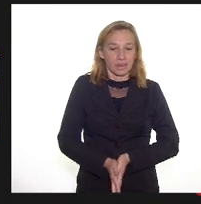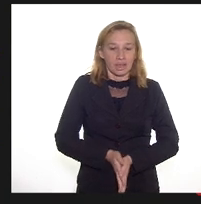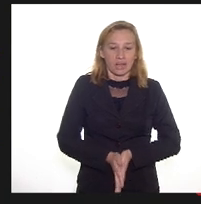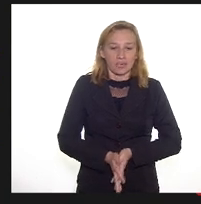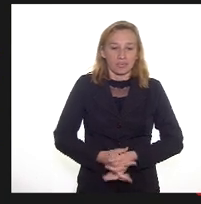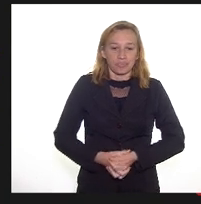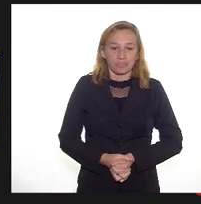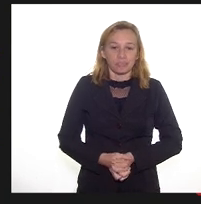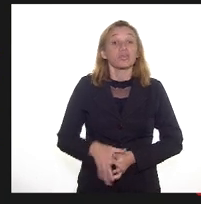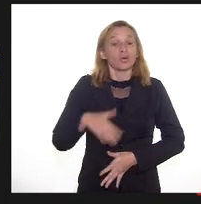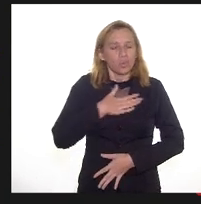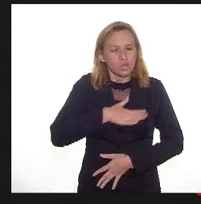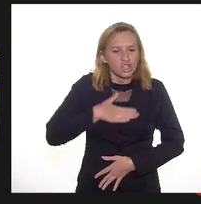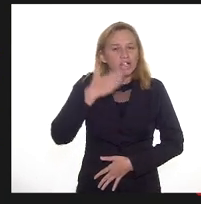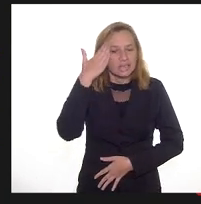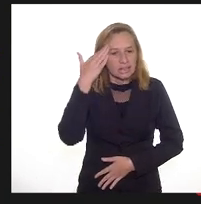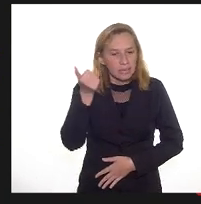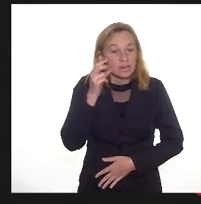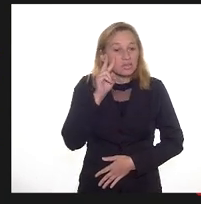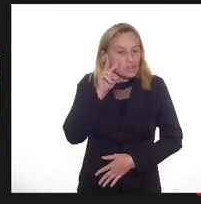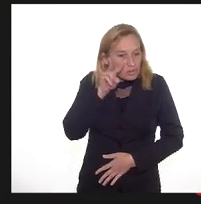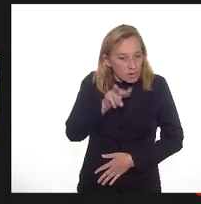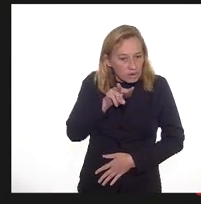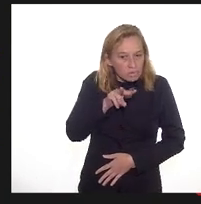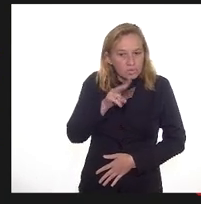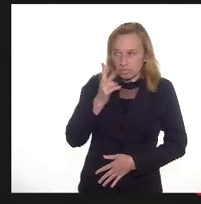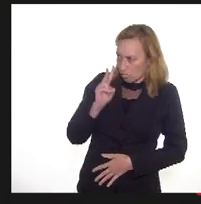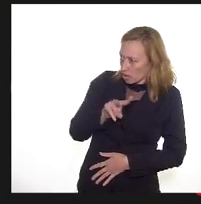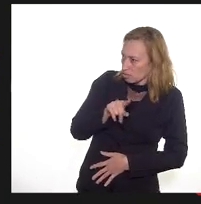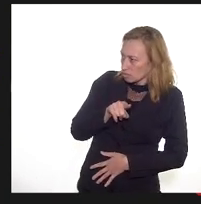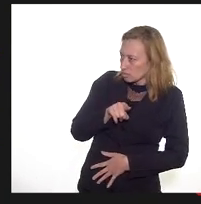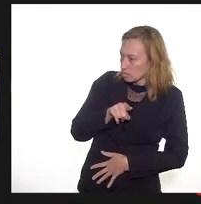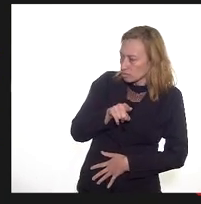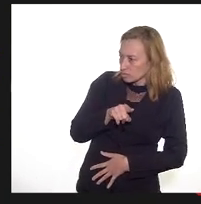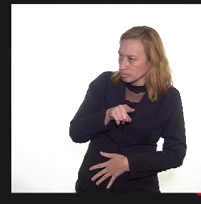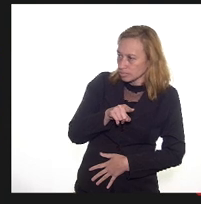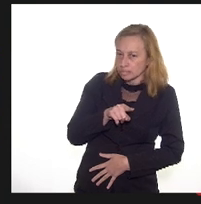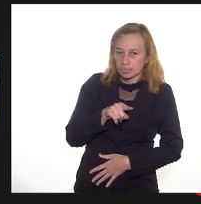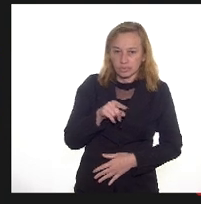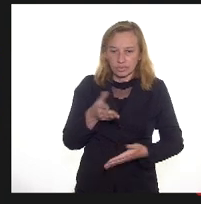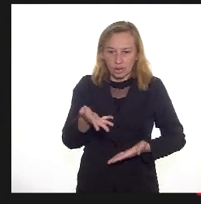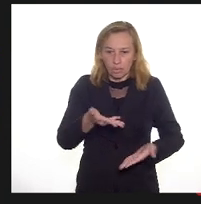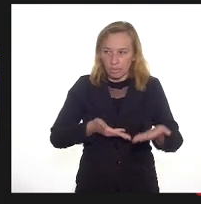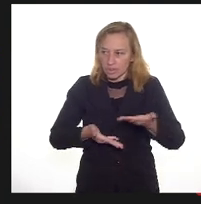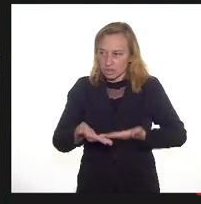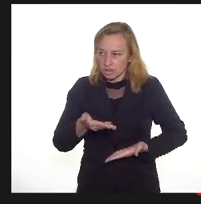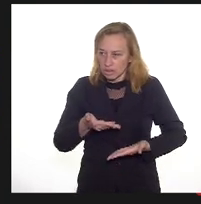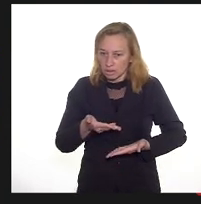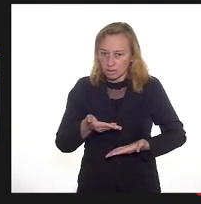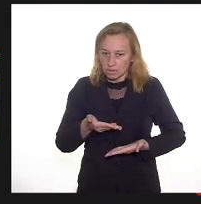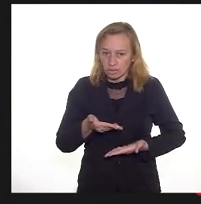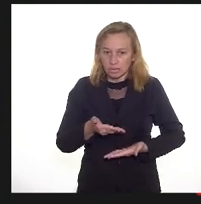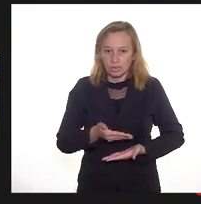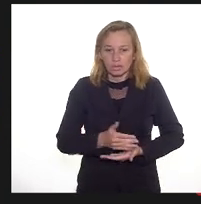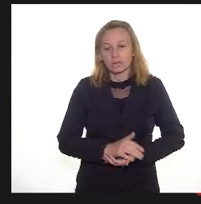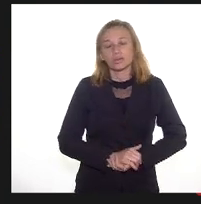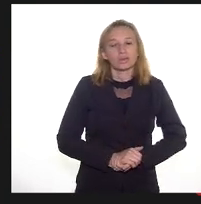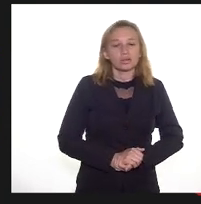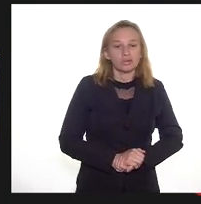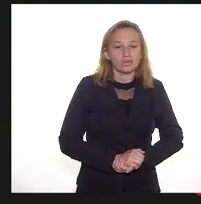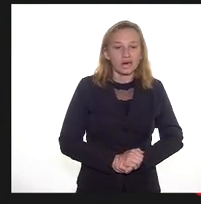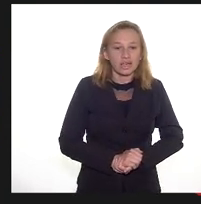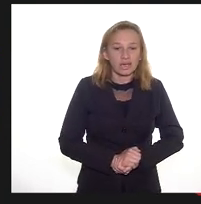Gostaria de saber se estão vendo, se está compartilhado, tá? Perfeito,